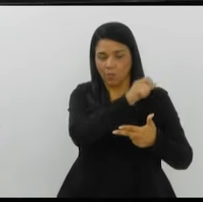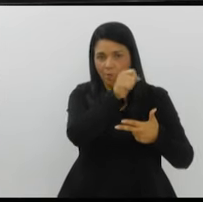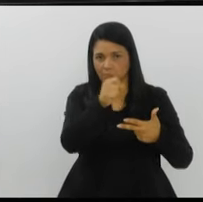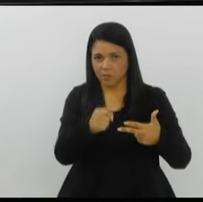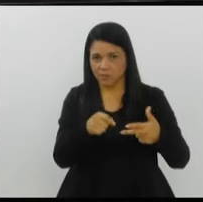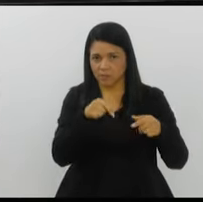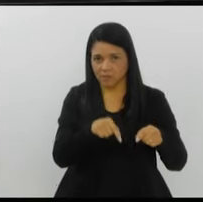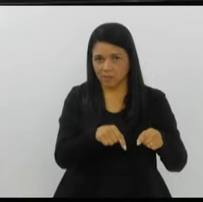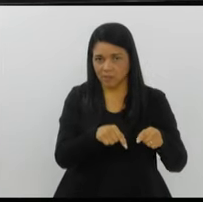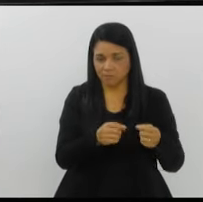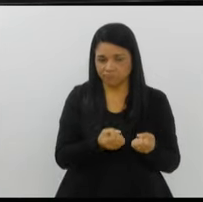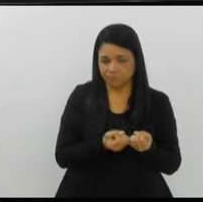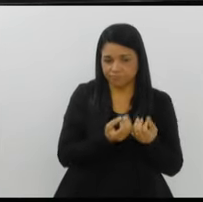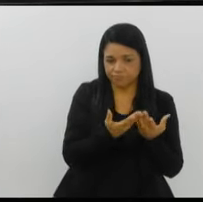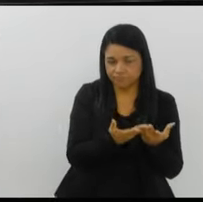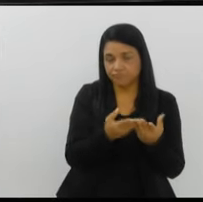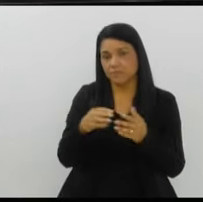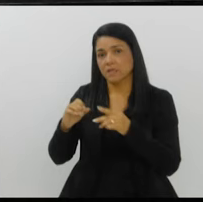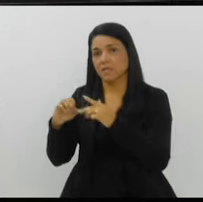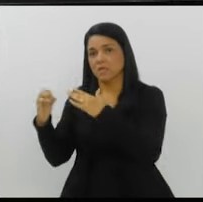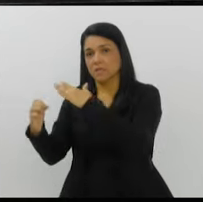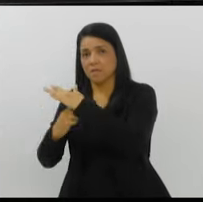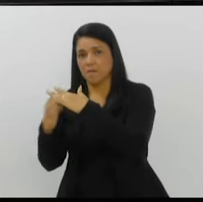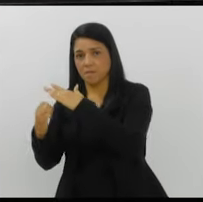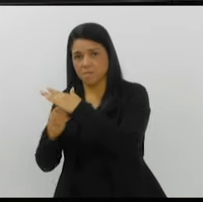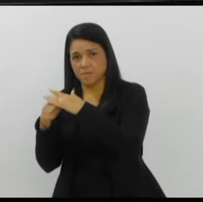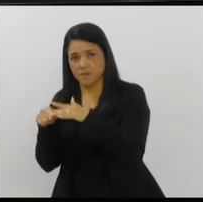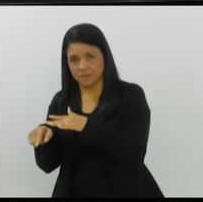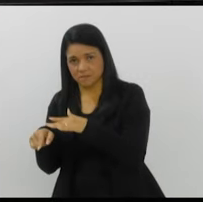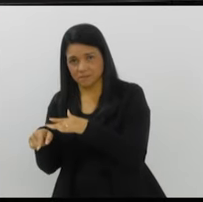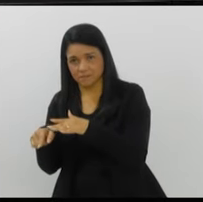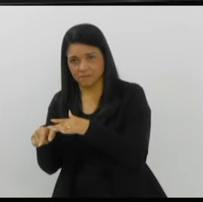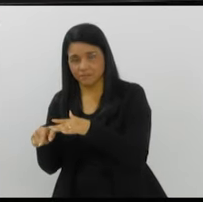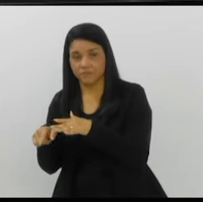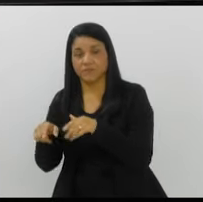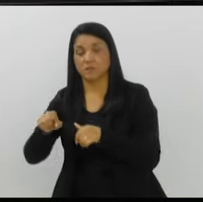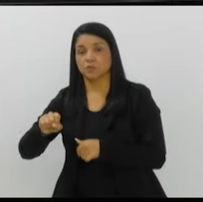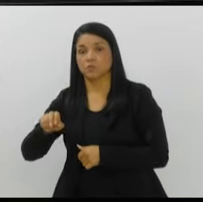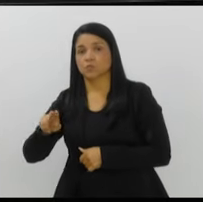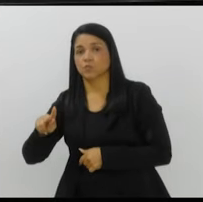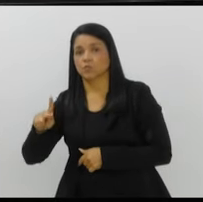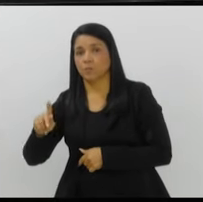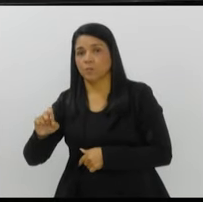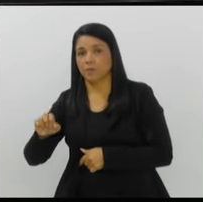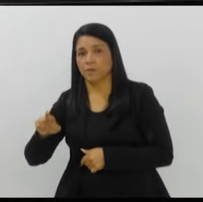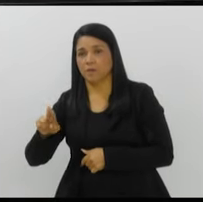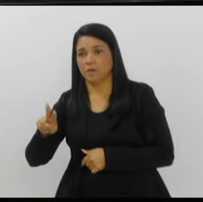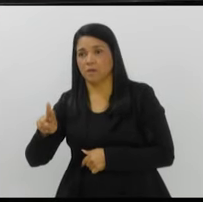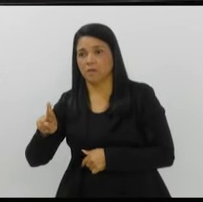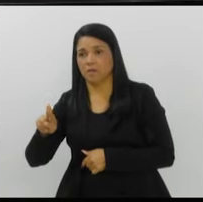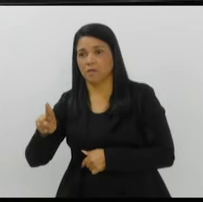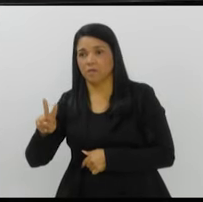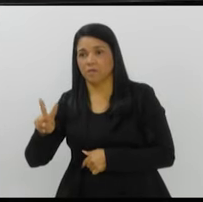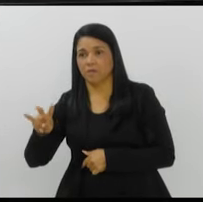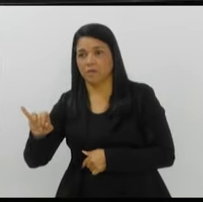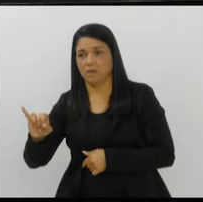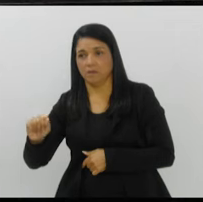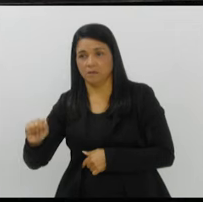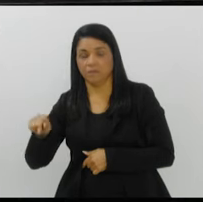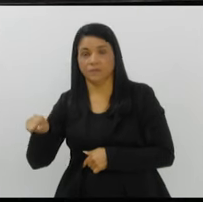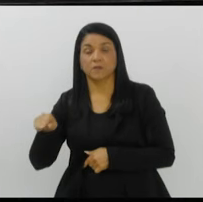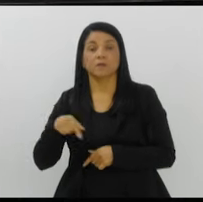concedente, a concessionária, nesse caso, a Supervia, e